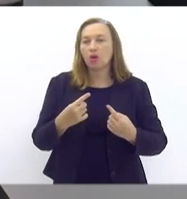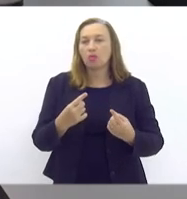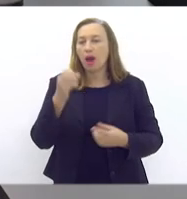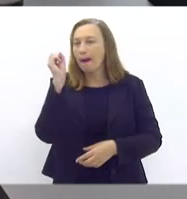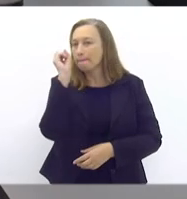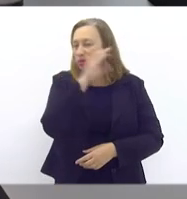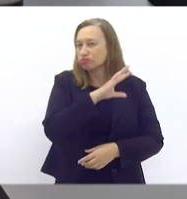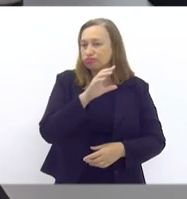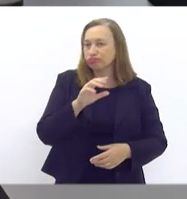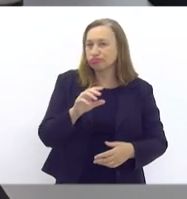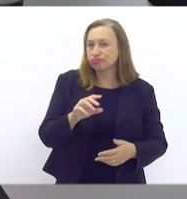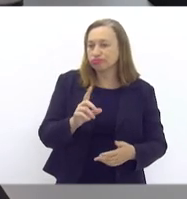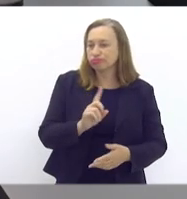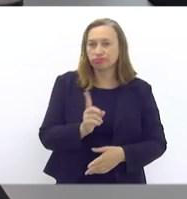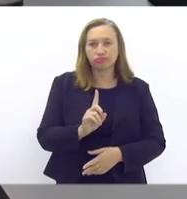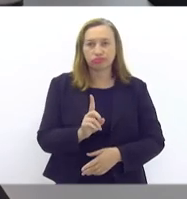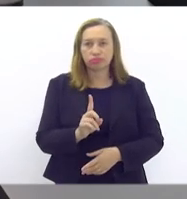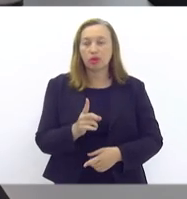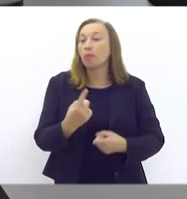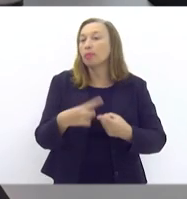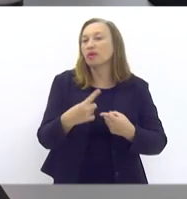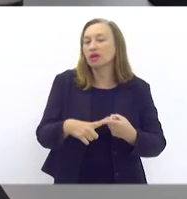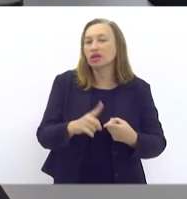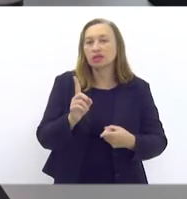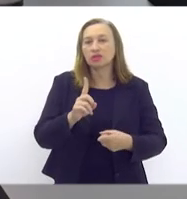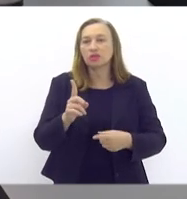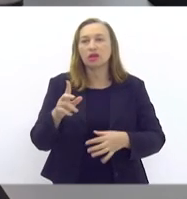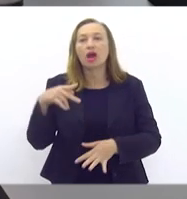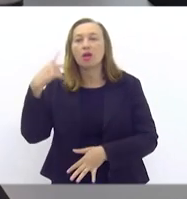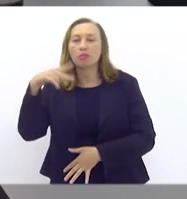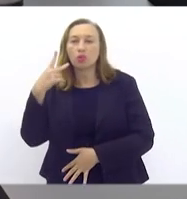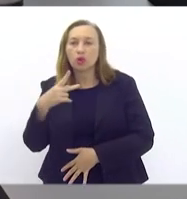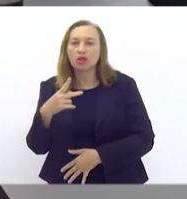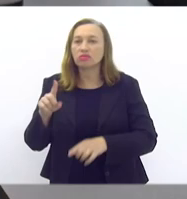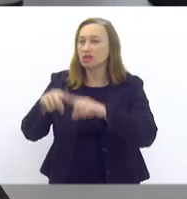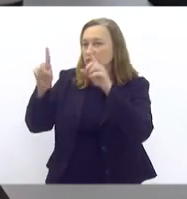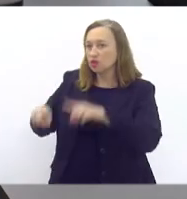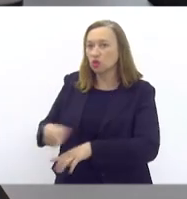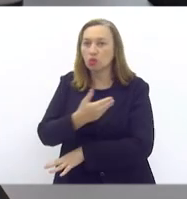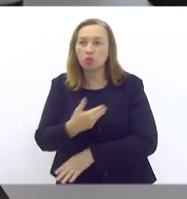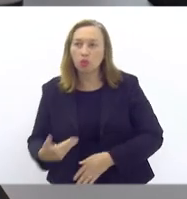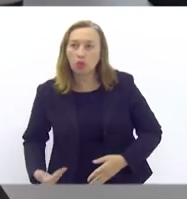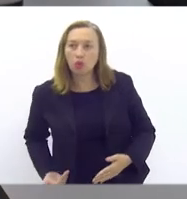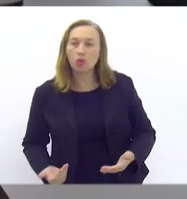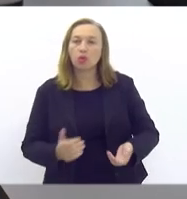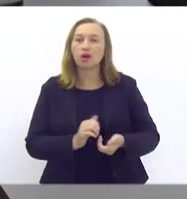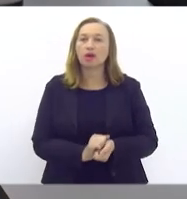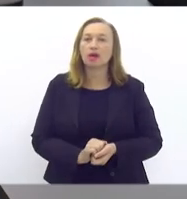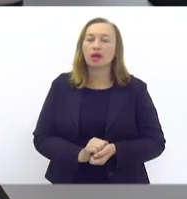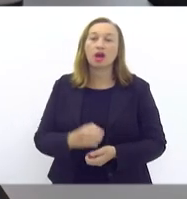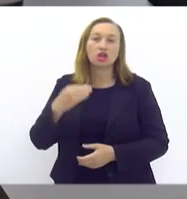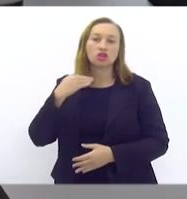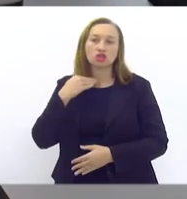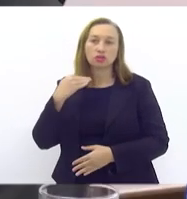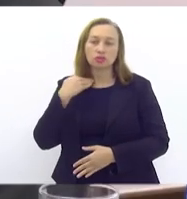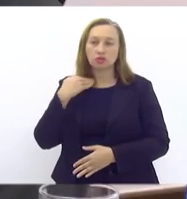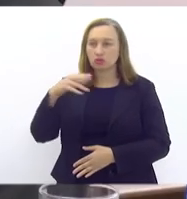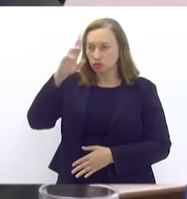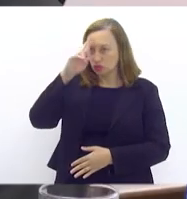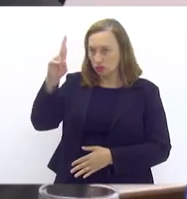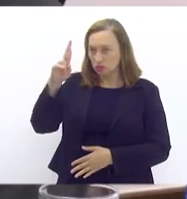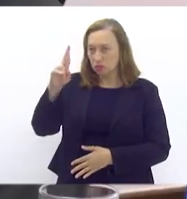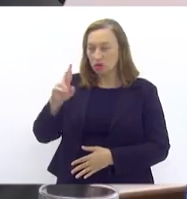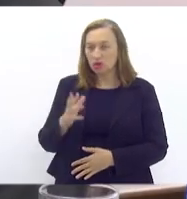quê Porque isso não é destinado a político Servidor Público a a a banqueiro etc